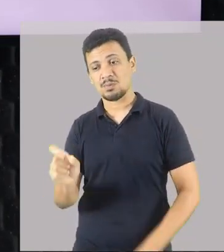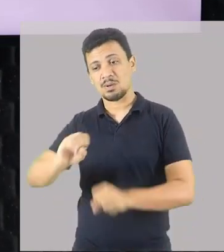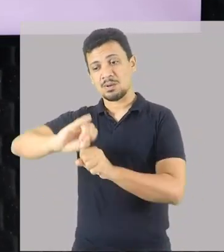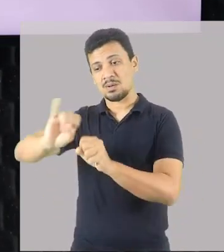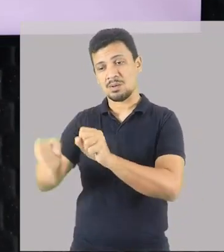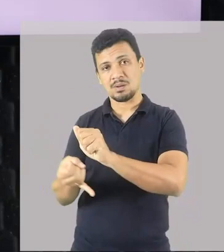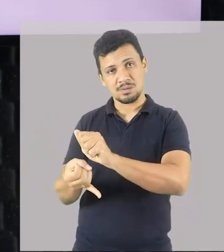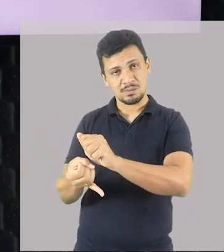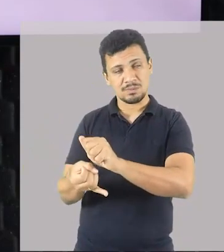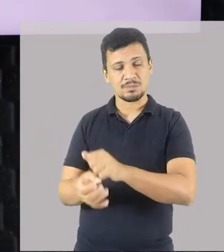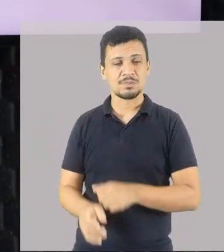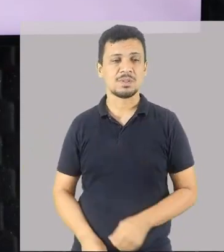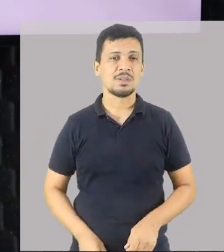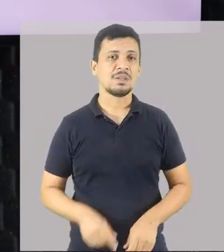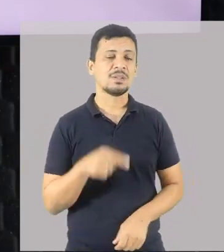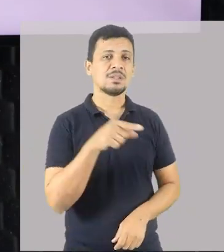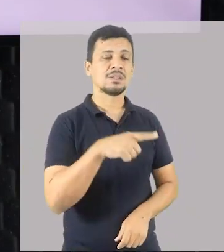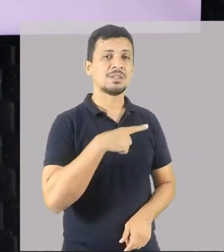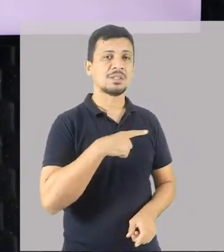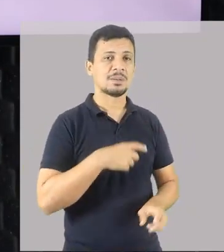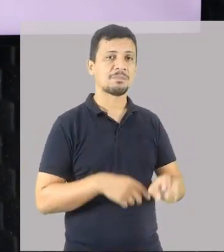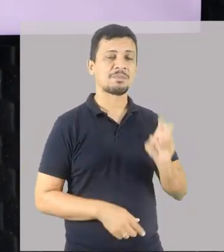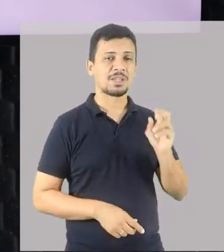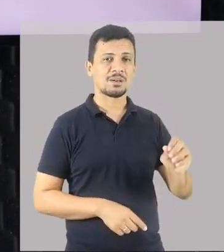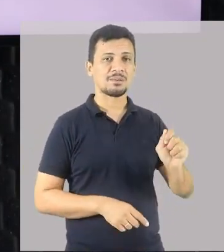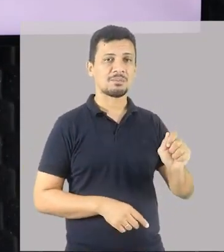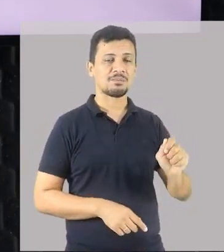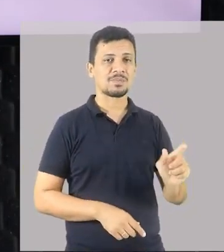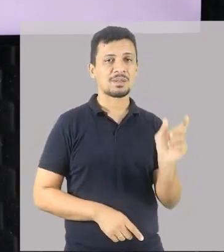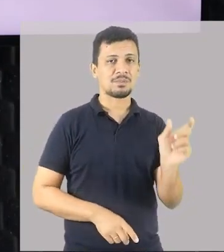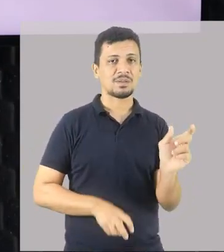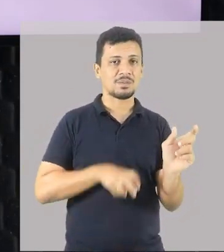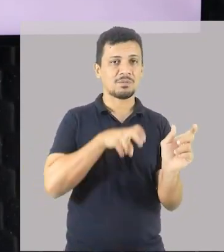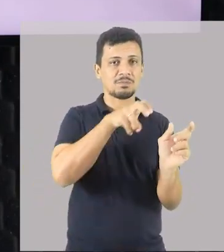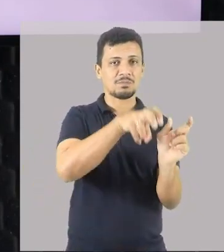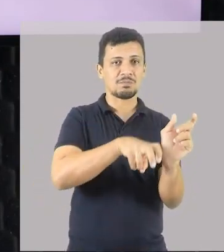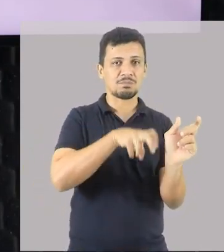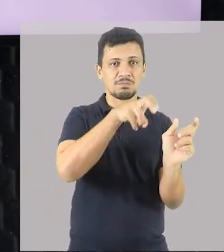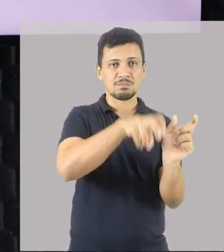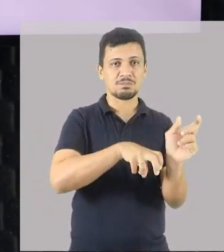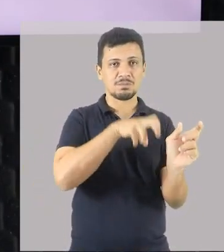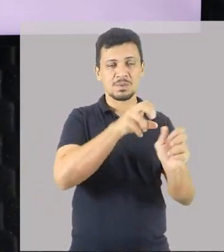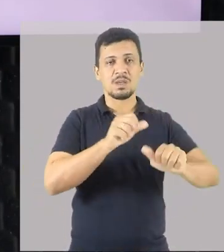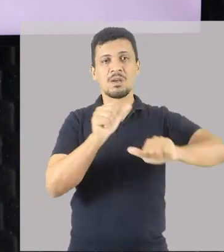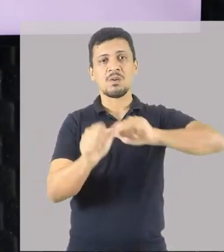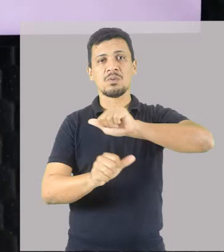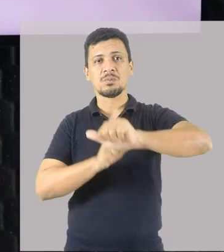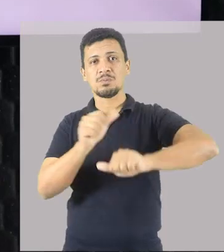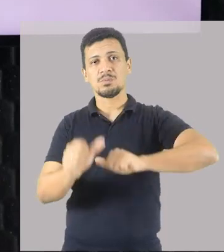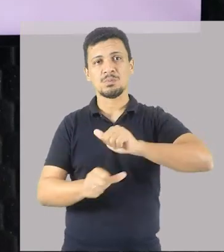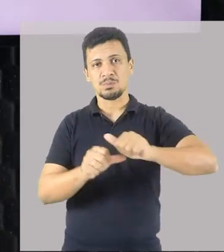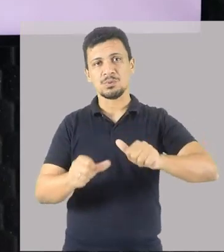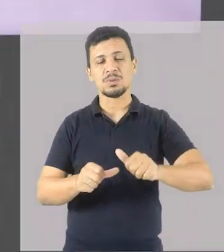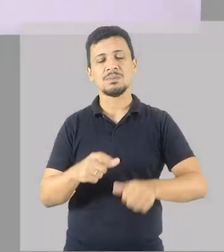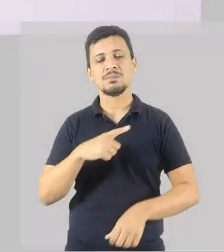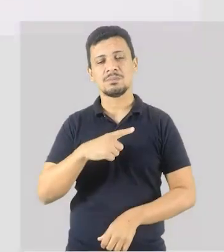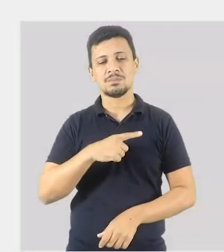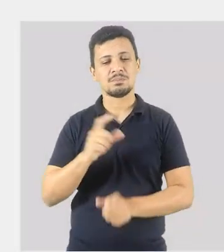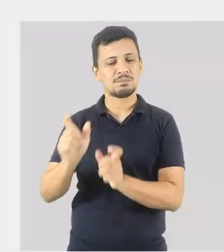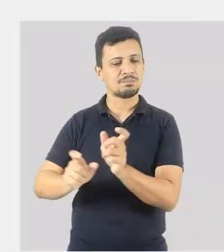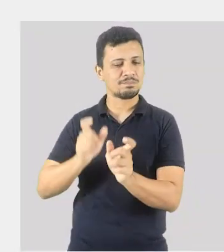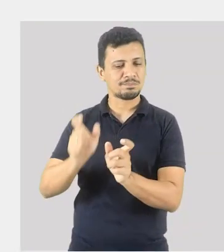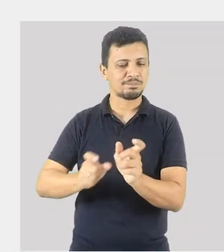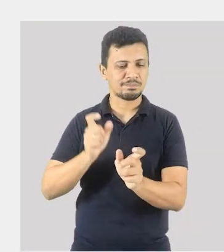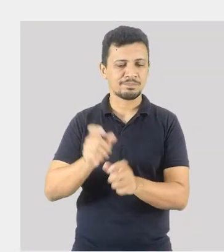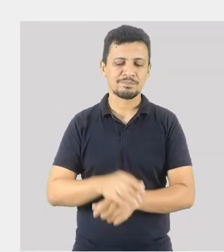função adverbial e você coloca com função substantiva. Então, há uma alteração da função morfológica da palavra,